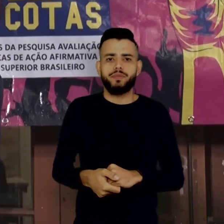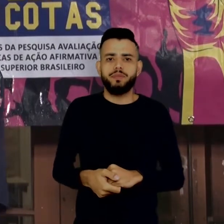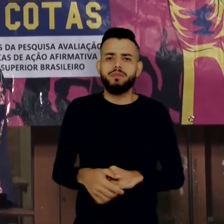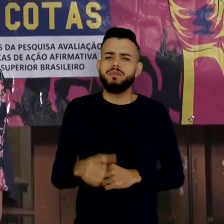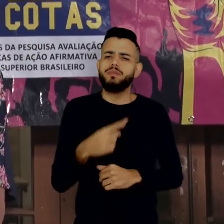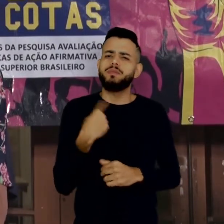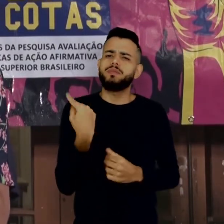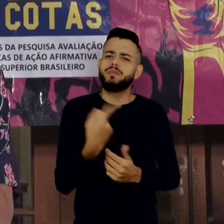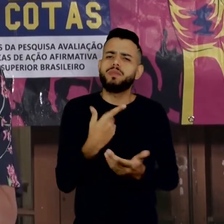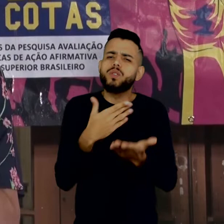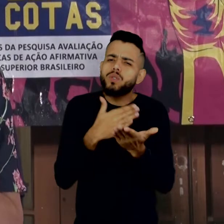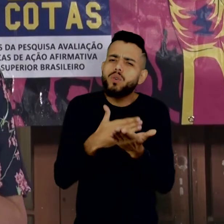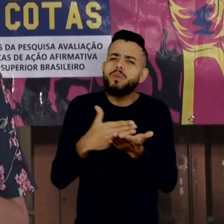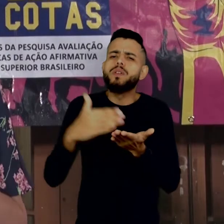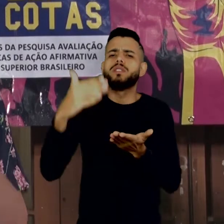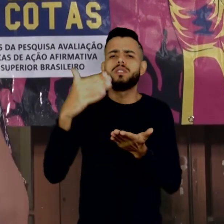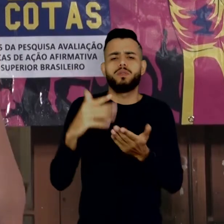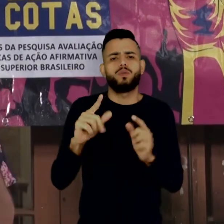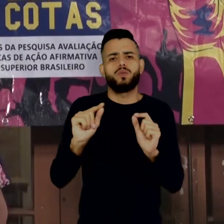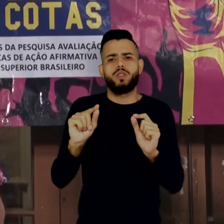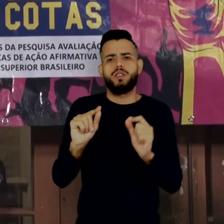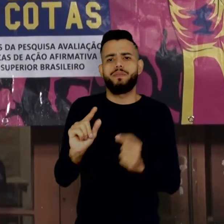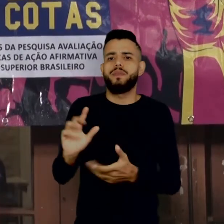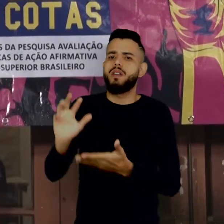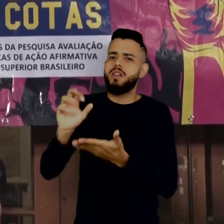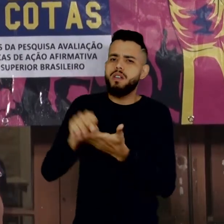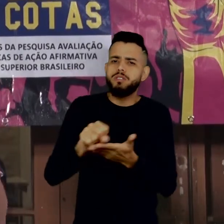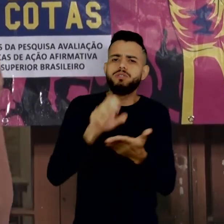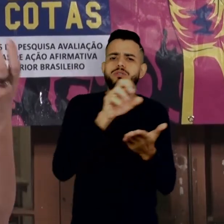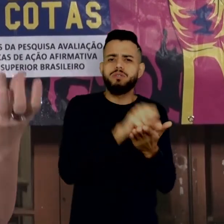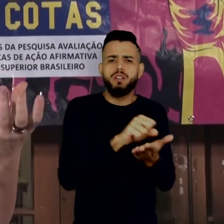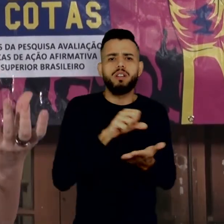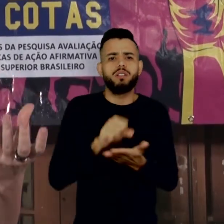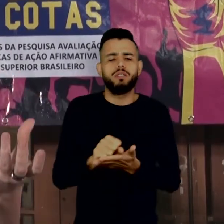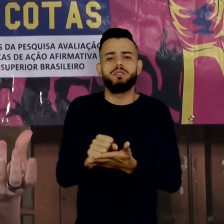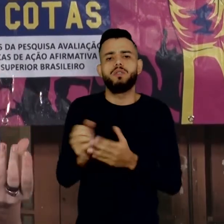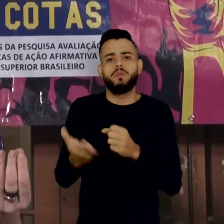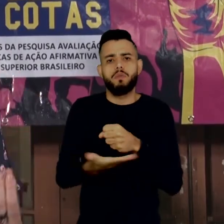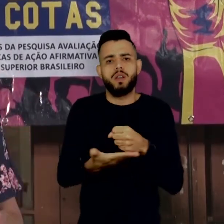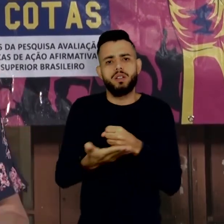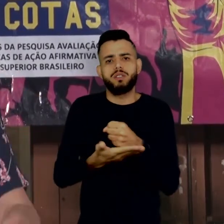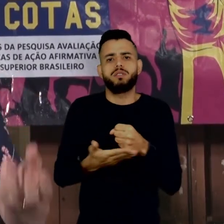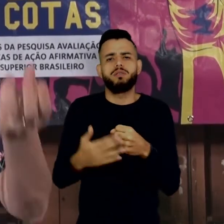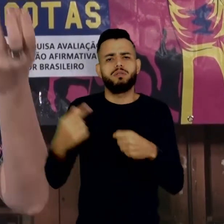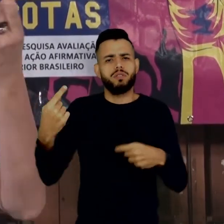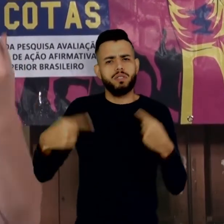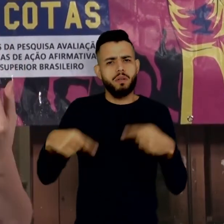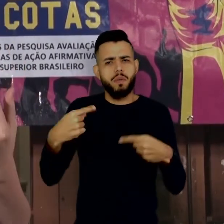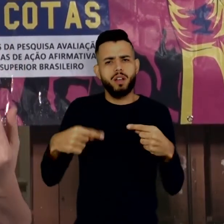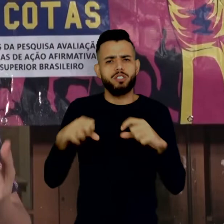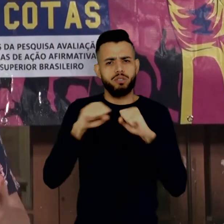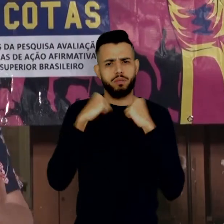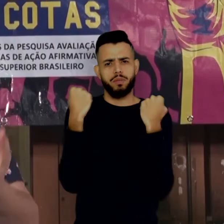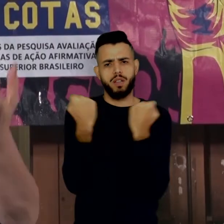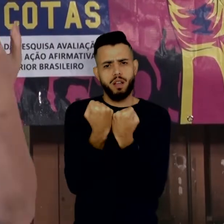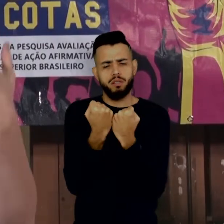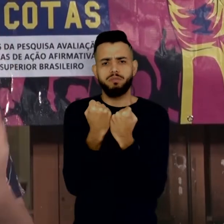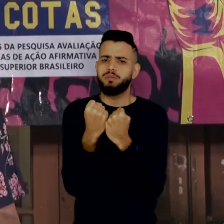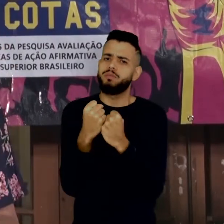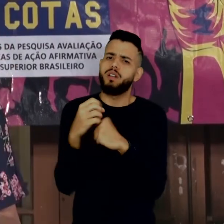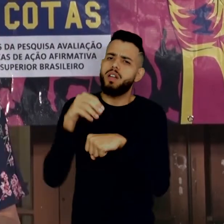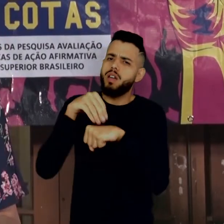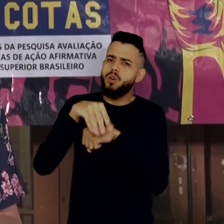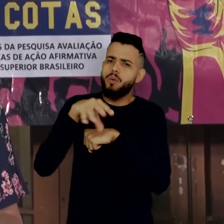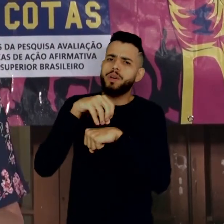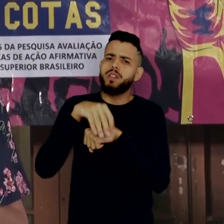nós começamos, né, a registrar, com base no debate no seminário, algumas recomendações que